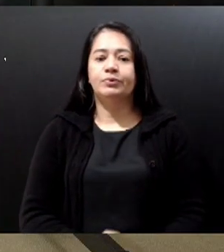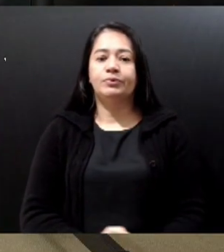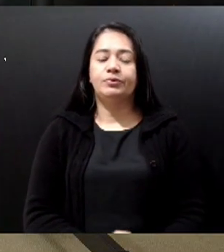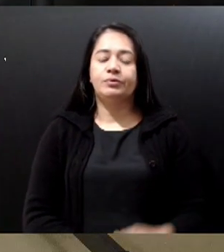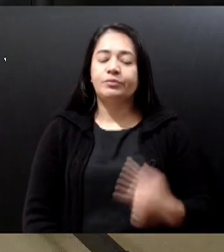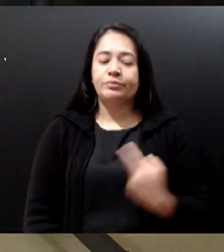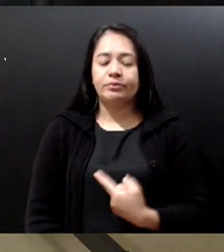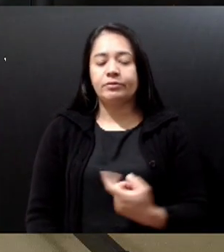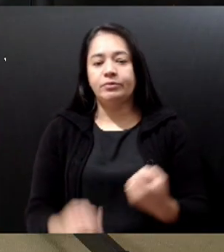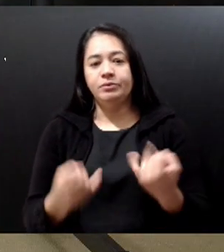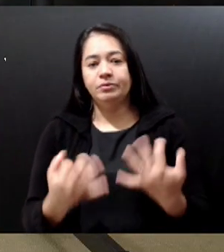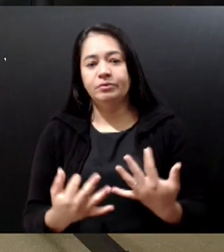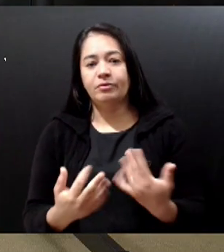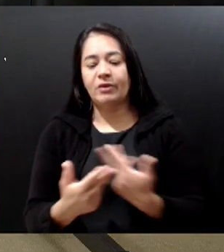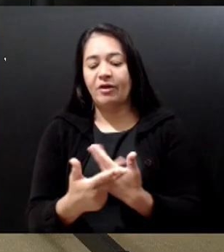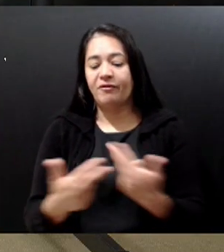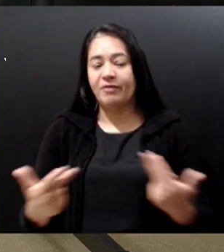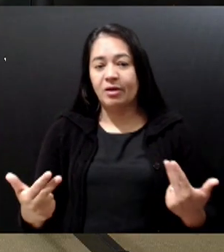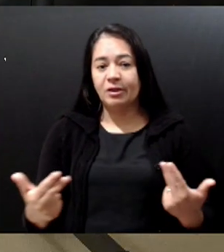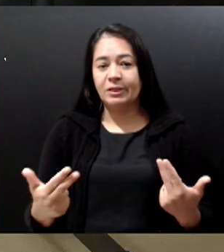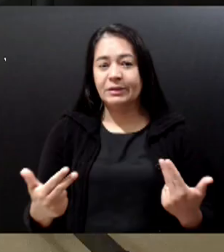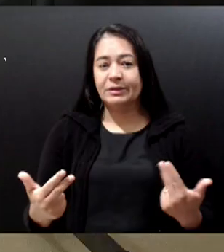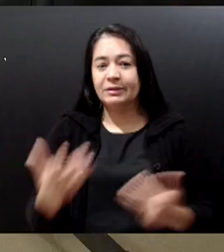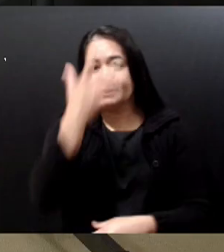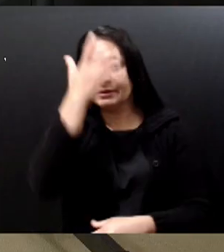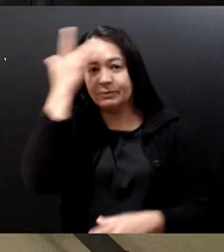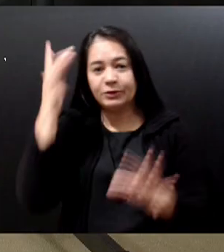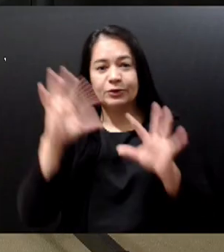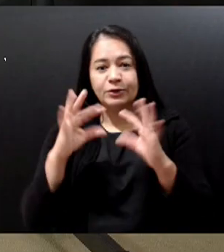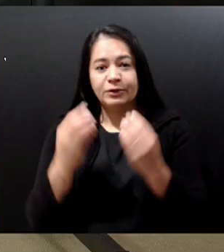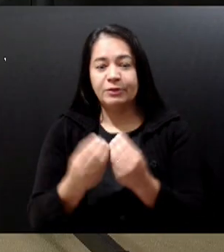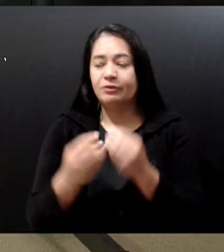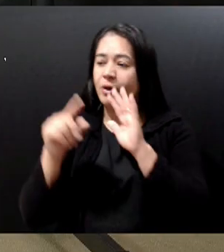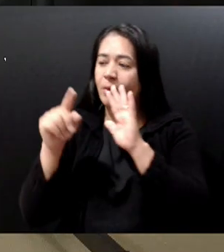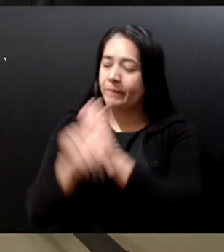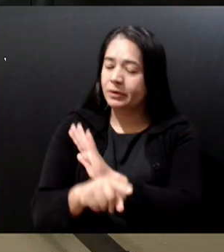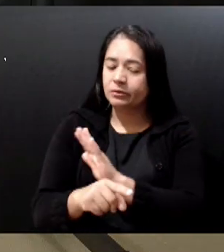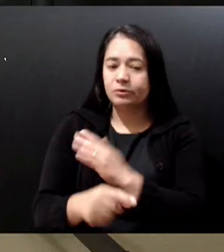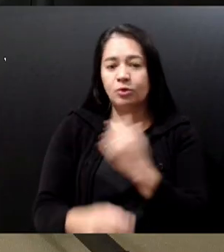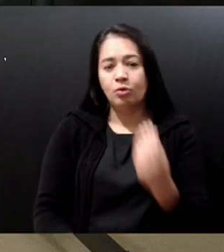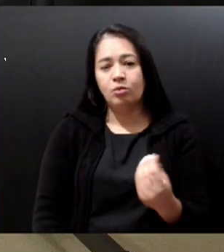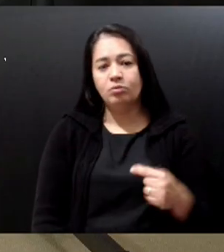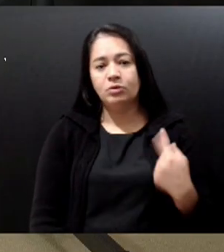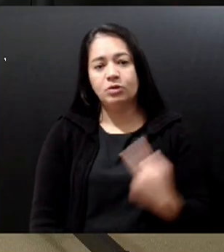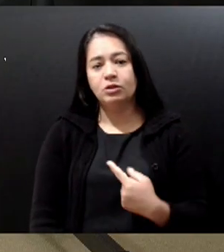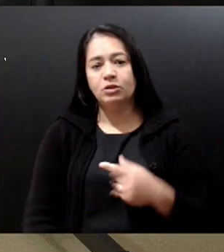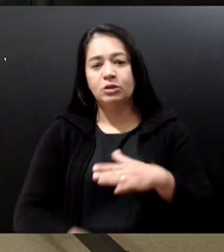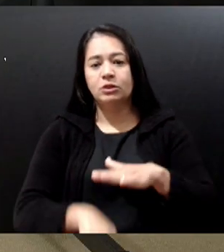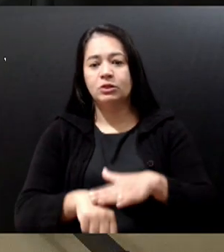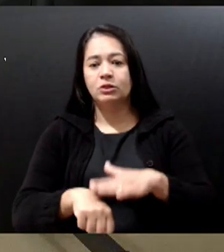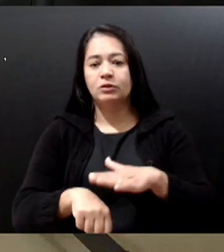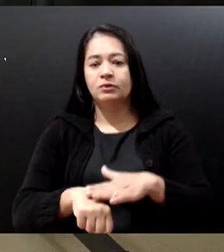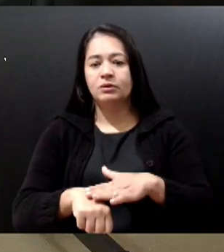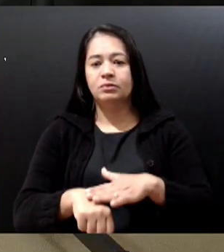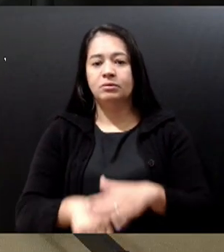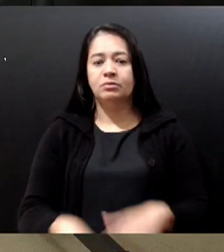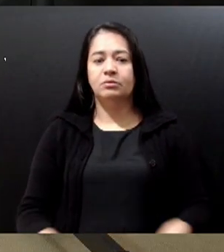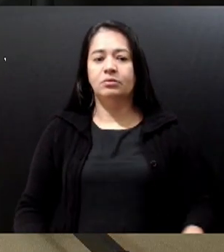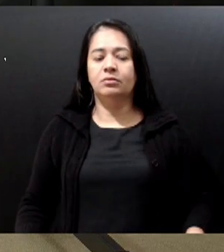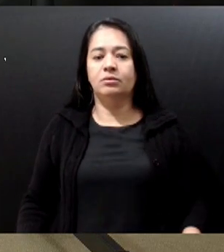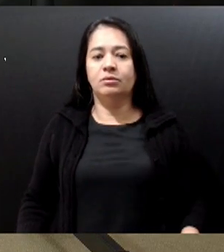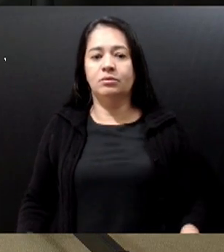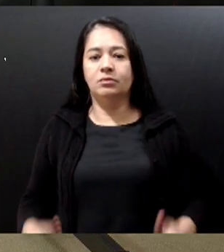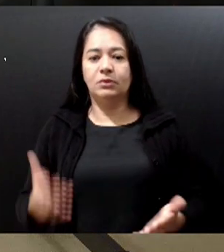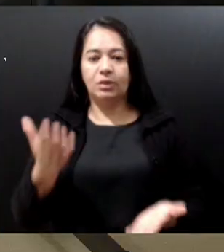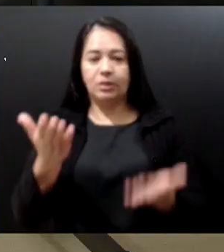multiparentalidade, eu pergunto para você, Marina, como é que a gente faz para equilibrar? A gente está falando do acolhimento, do